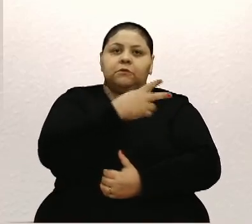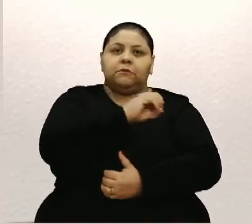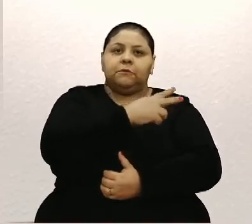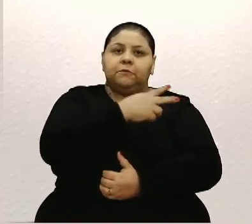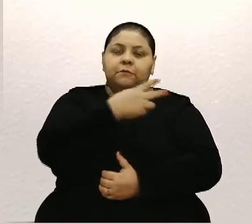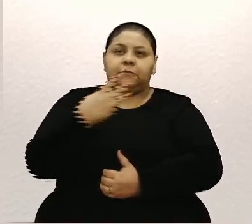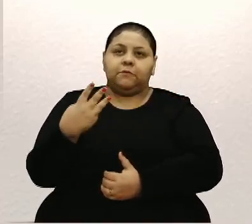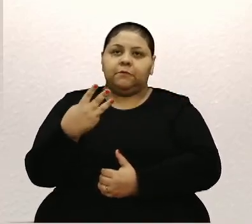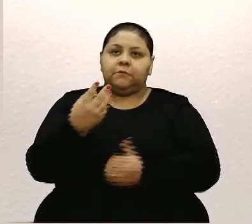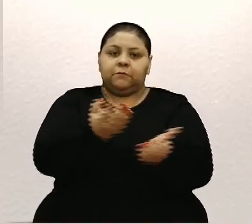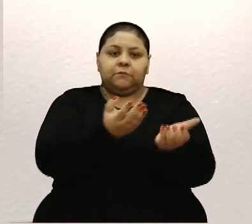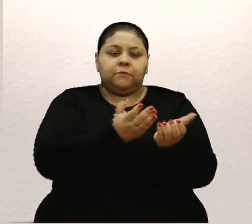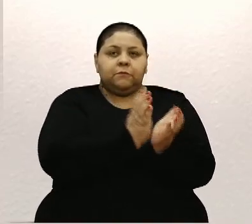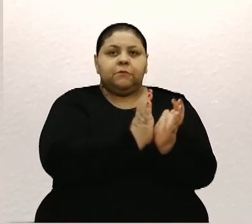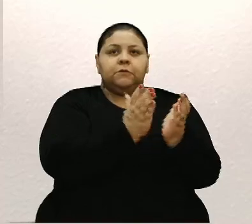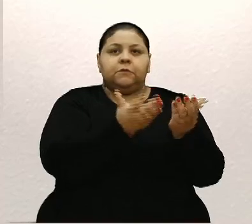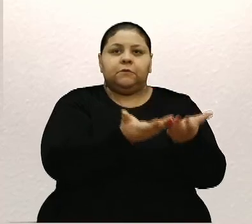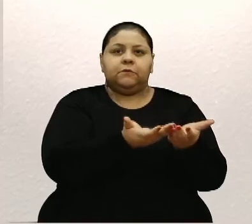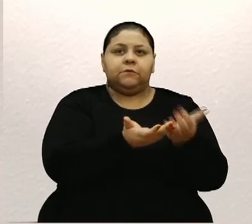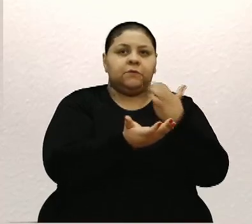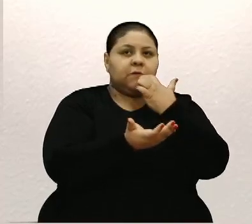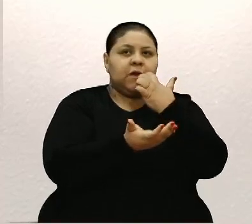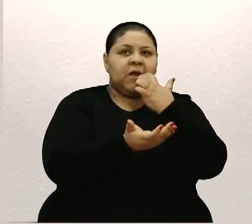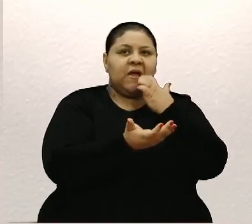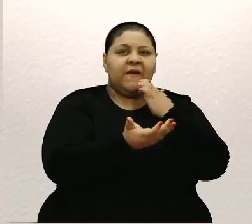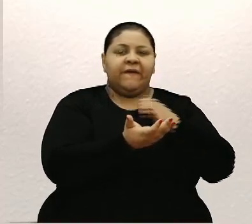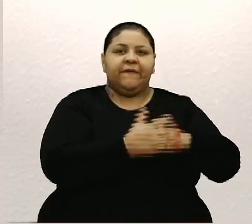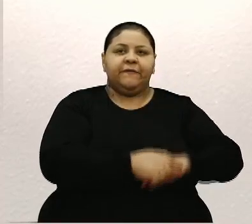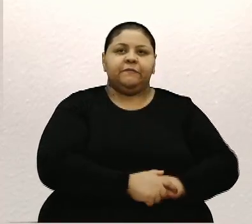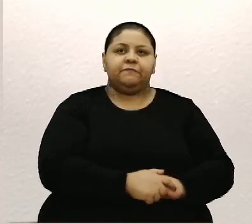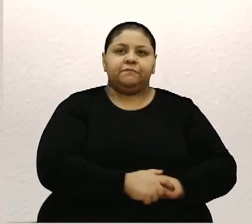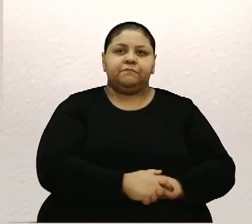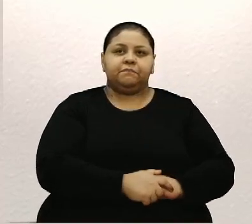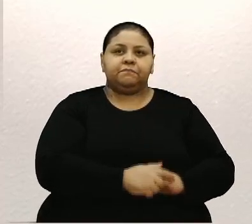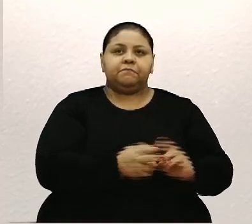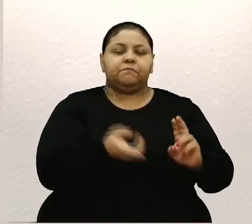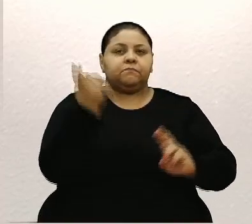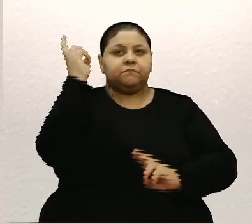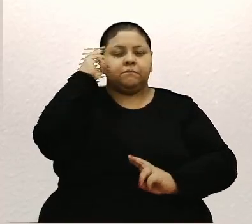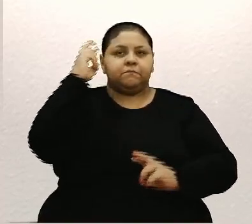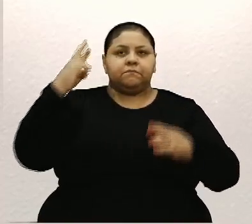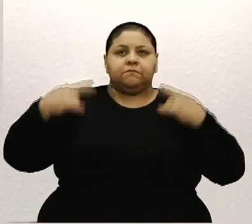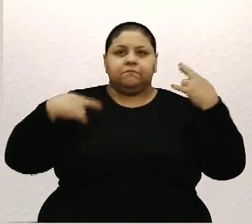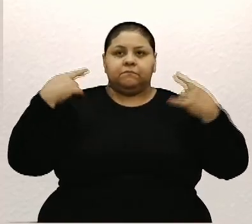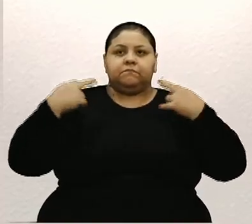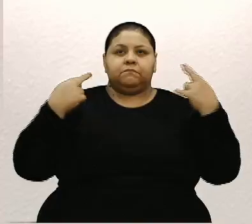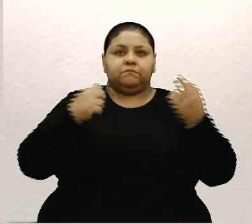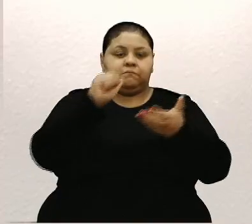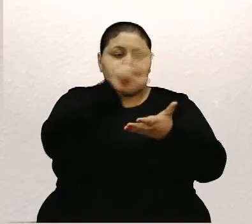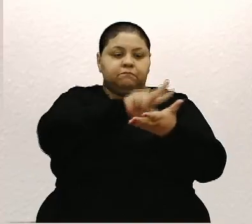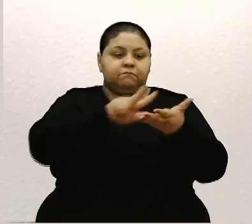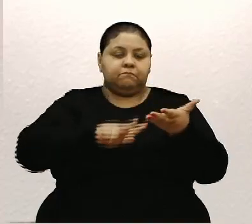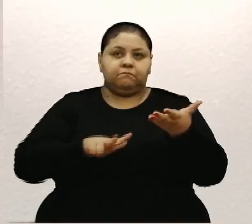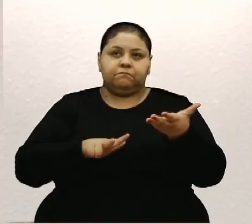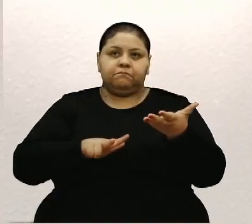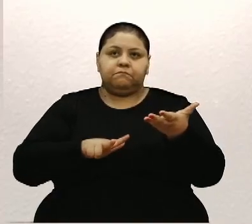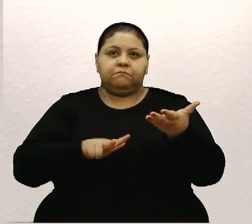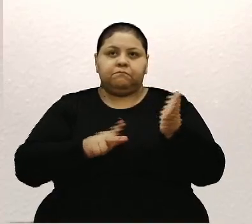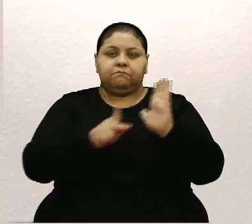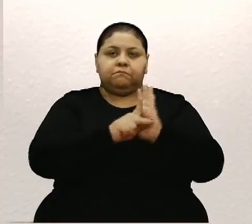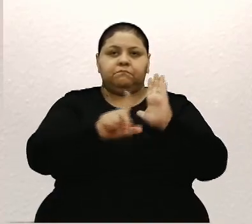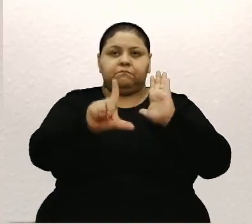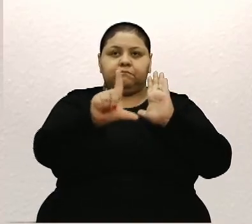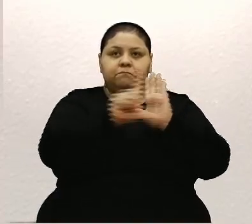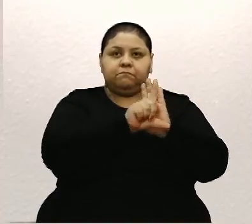184/2023. Recebe-se da Comissão de Educação, Ciência, Tecnologia, Inovação, Cultura, Desporto e Lazer para análise e emissão de parecer do projeto de